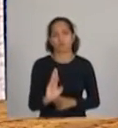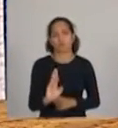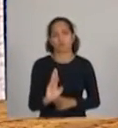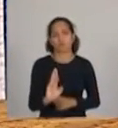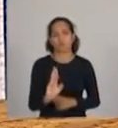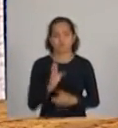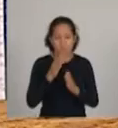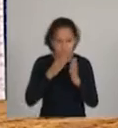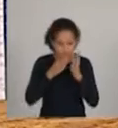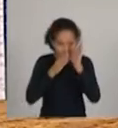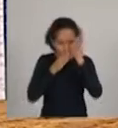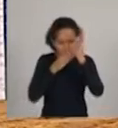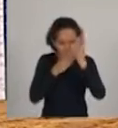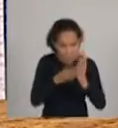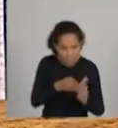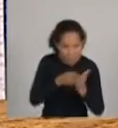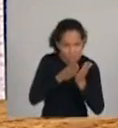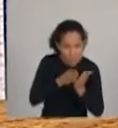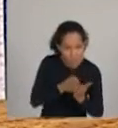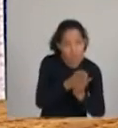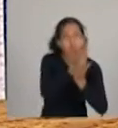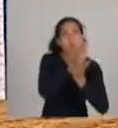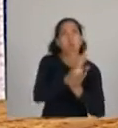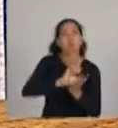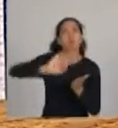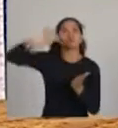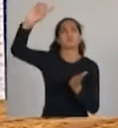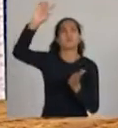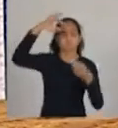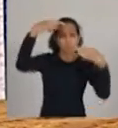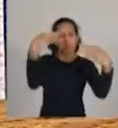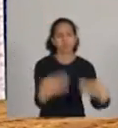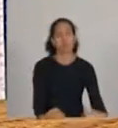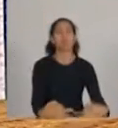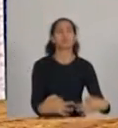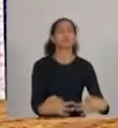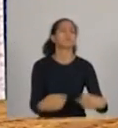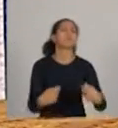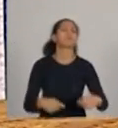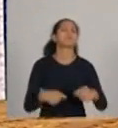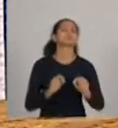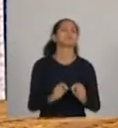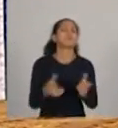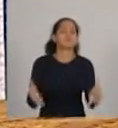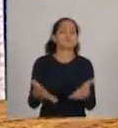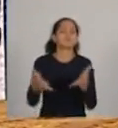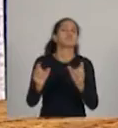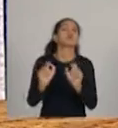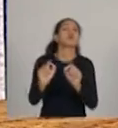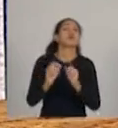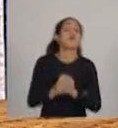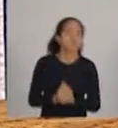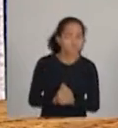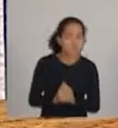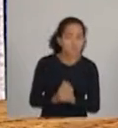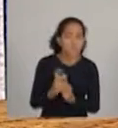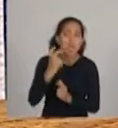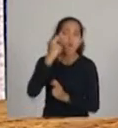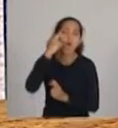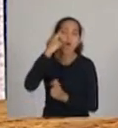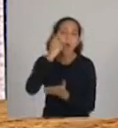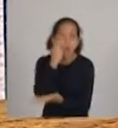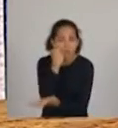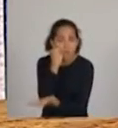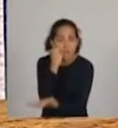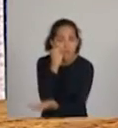se seguem efetivamente os ensinamentos de Cristo, deveriam sempre incentivar que a adoção fosse